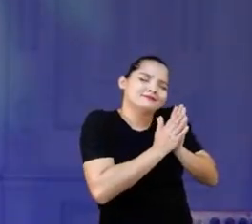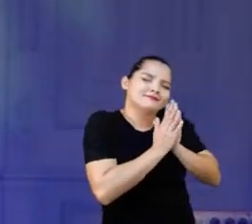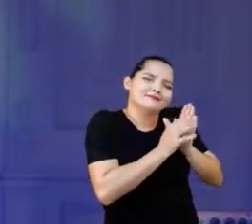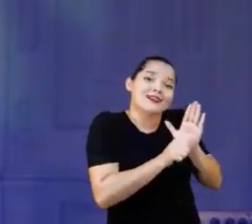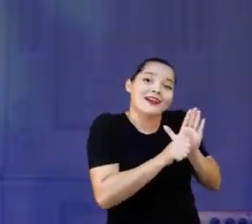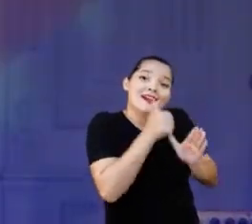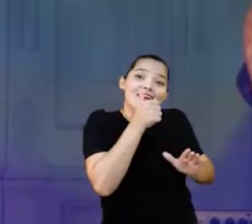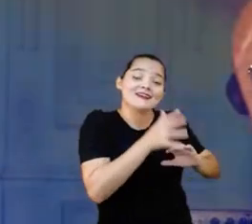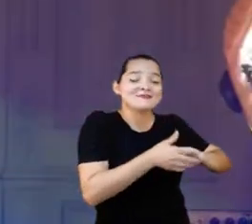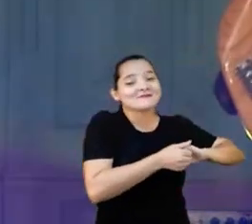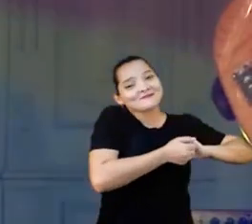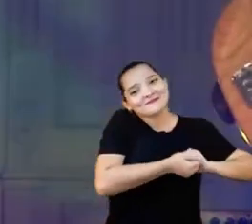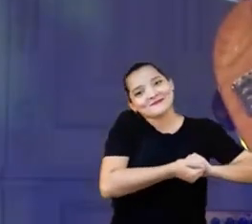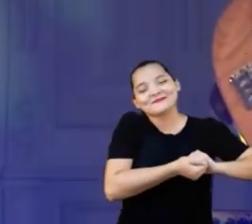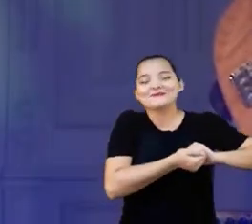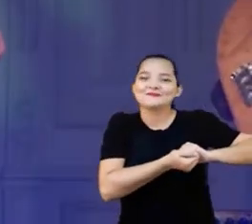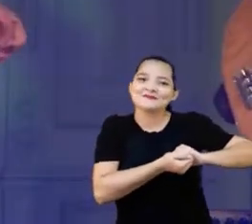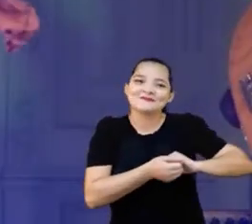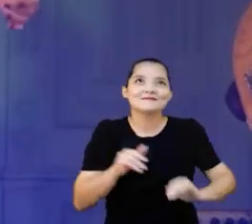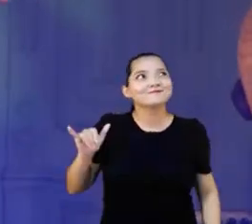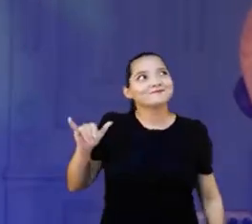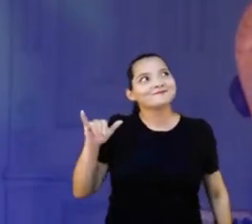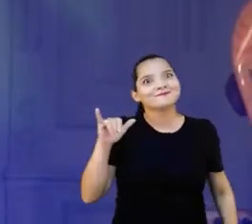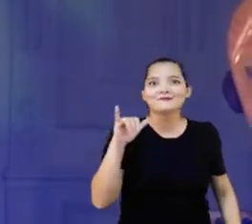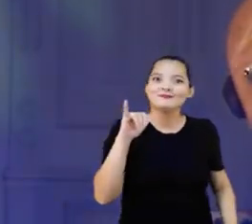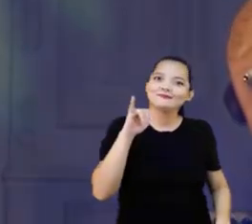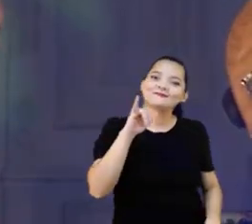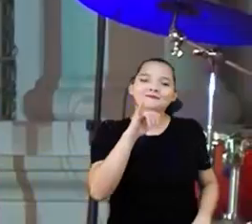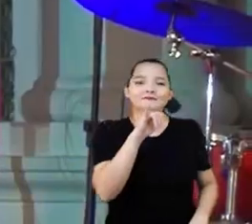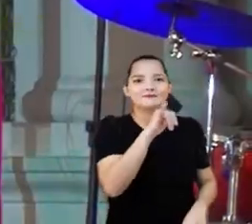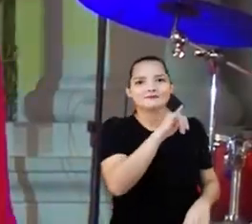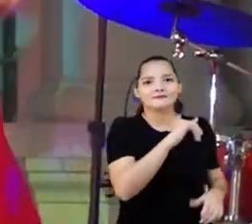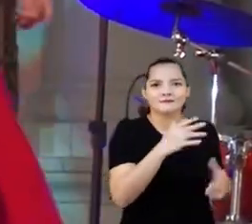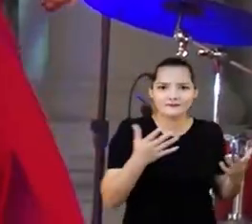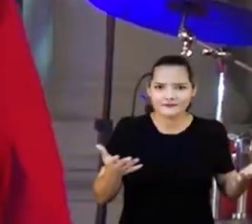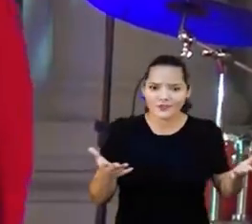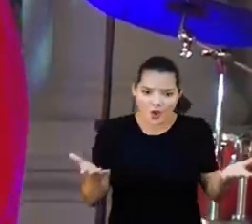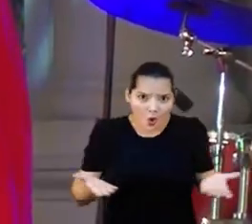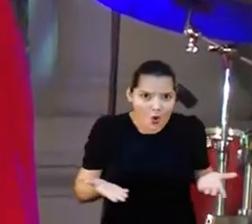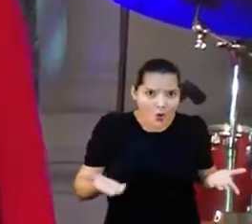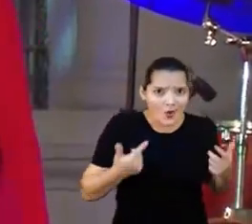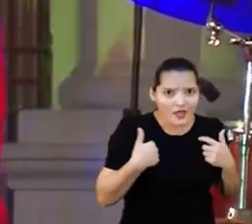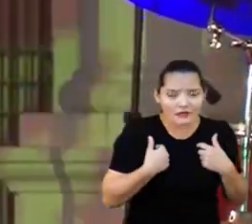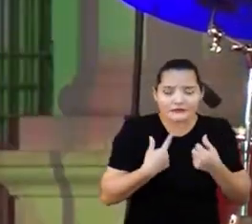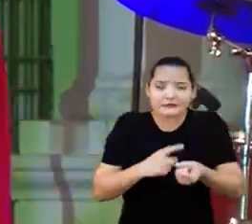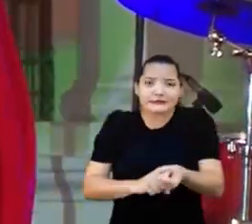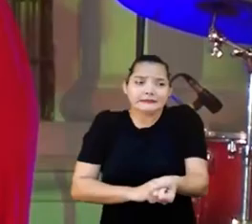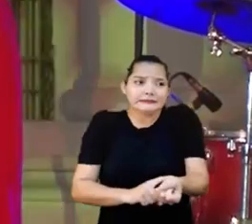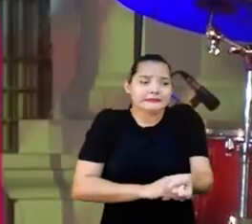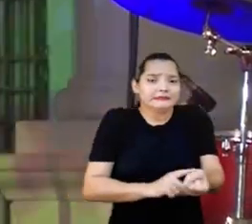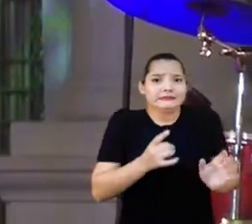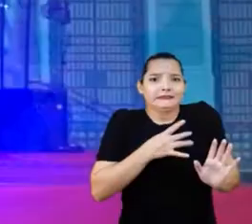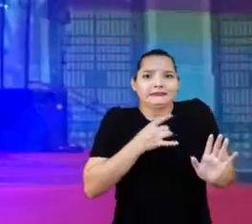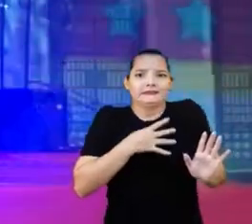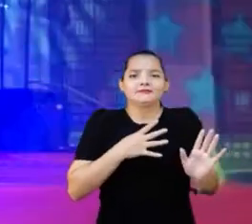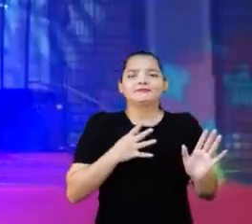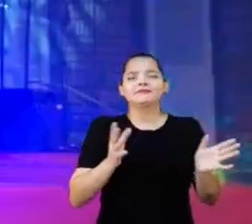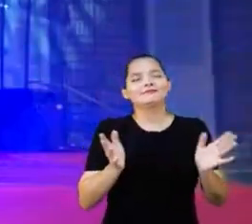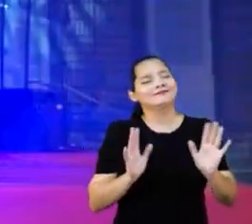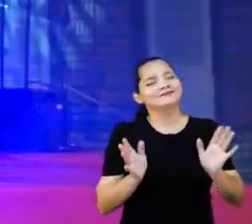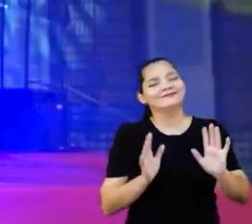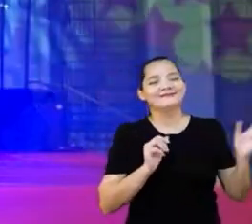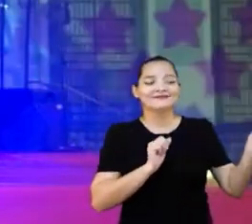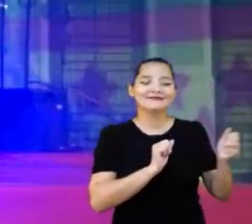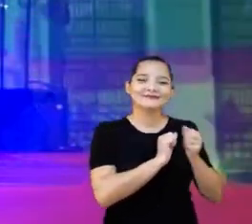Segurei pela primeira vez a tua mão. Não fico mais nervoso, você já